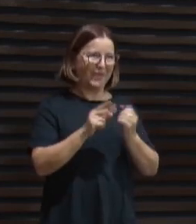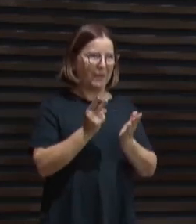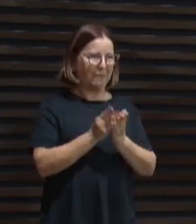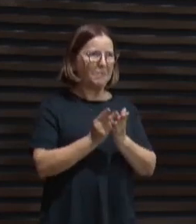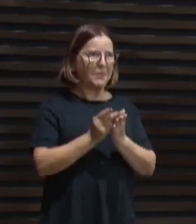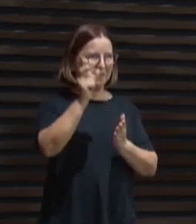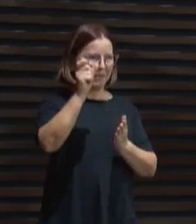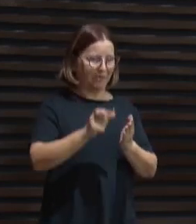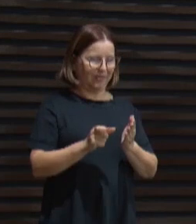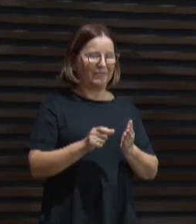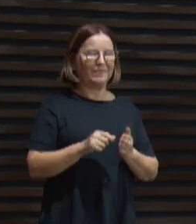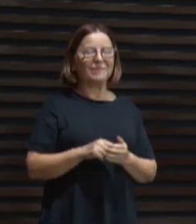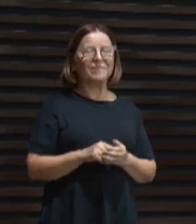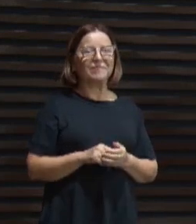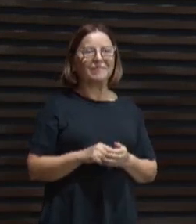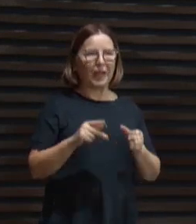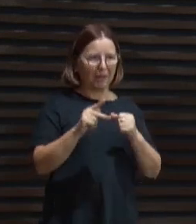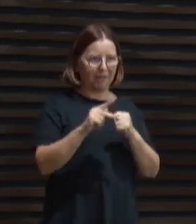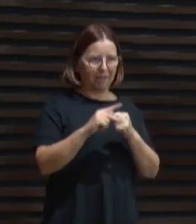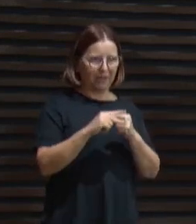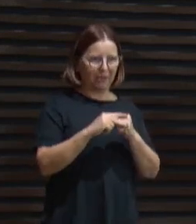Simão Pedro.